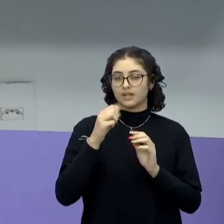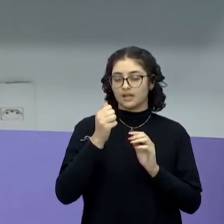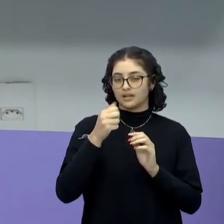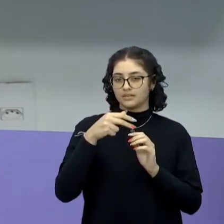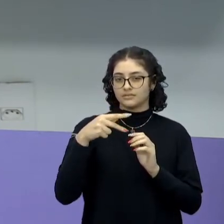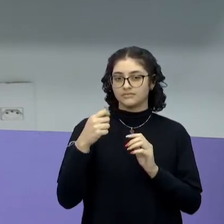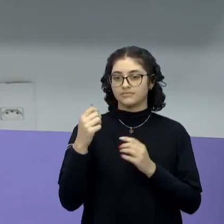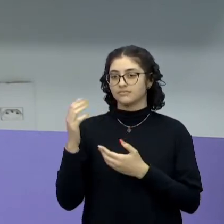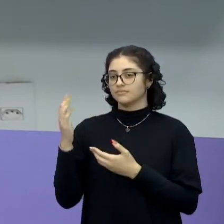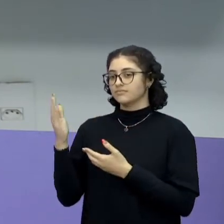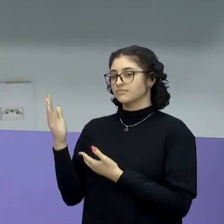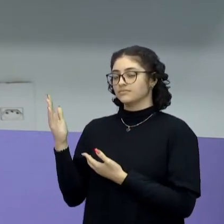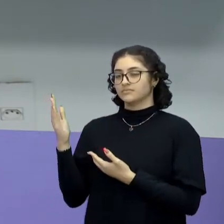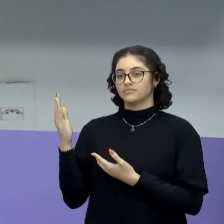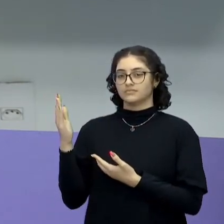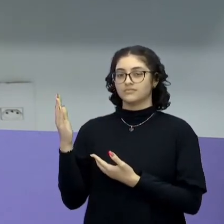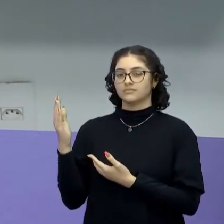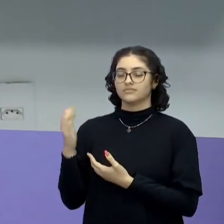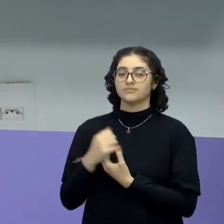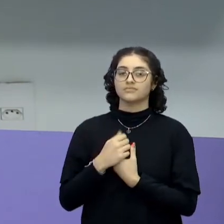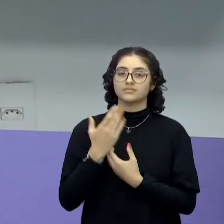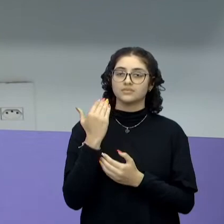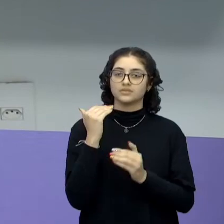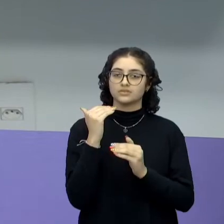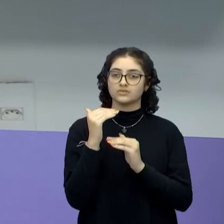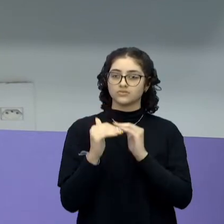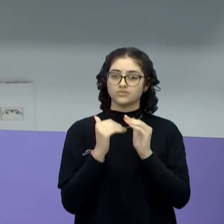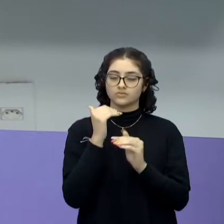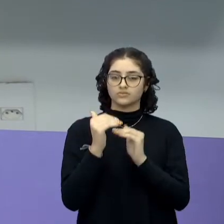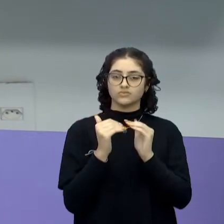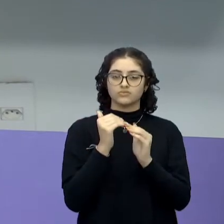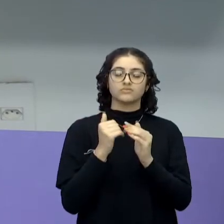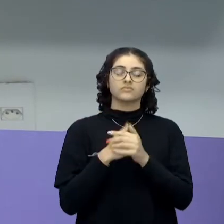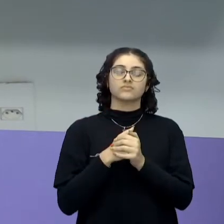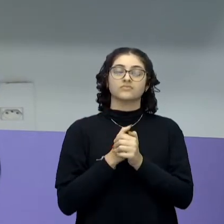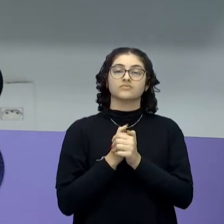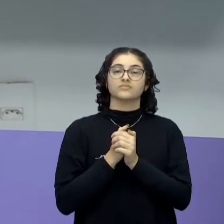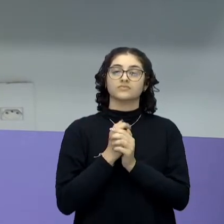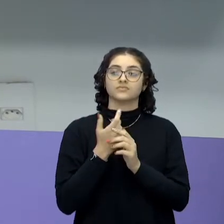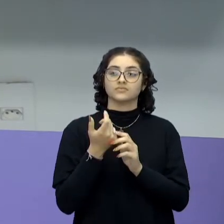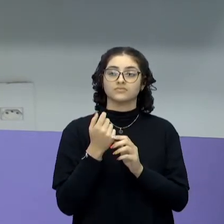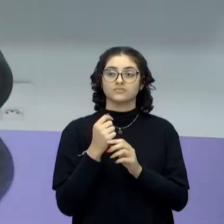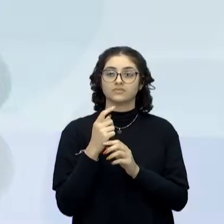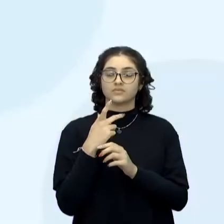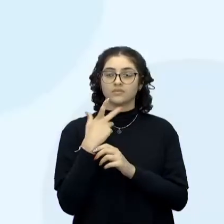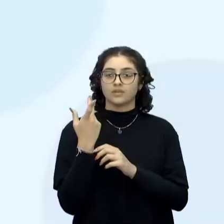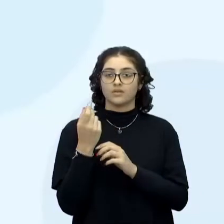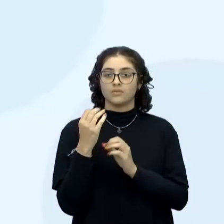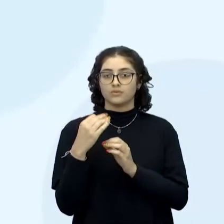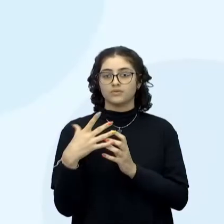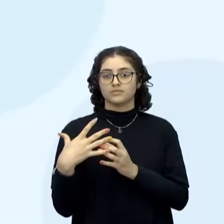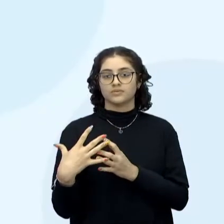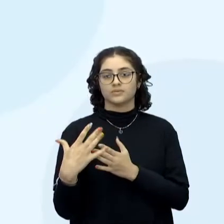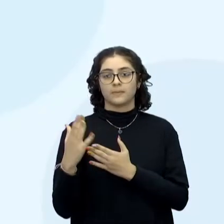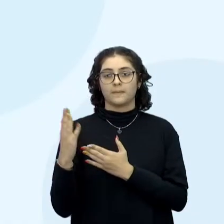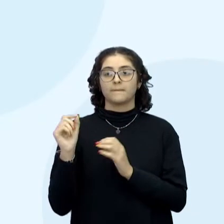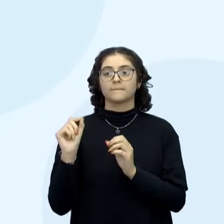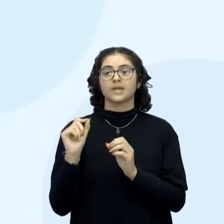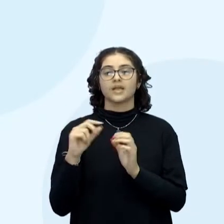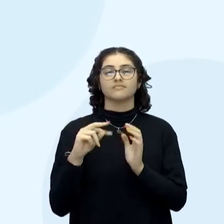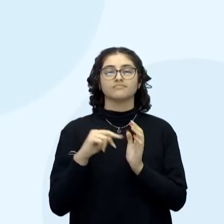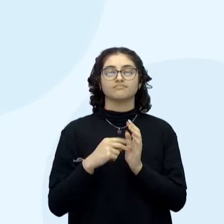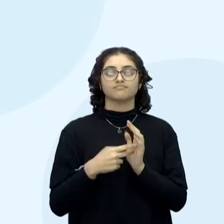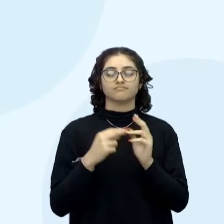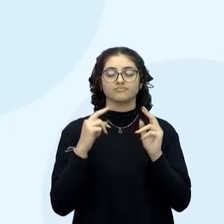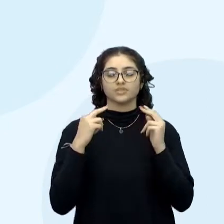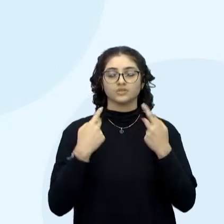que lá em Da Revolução falou um pouquinho para a gente sobre a concepção dela a respeito de direitos humanos. O